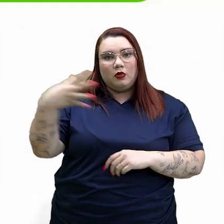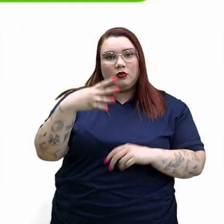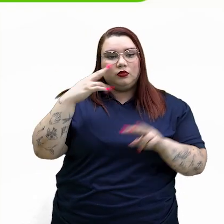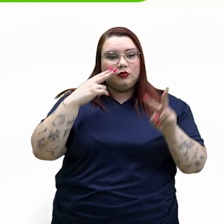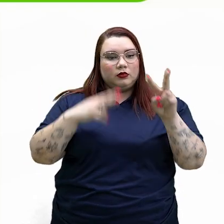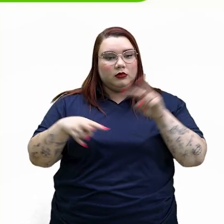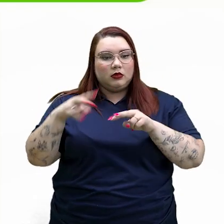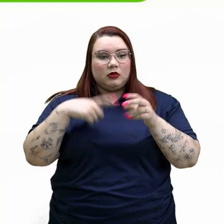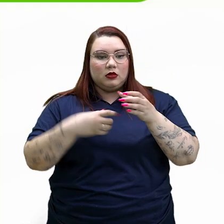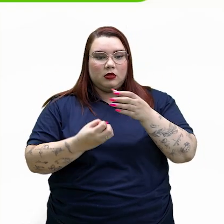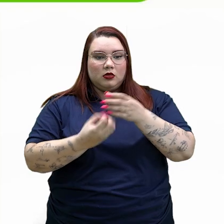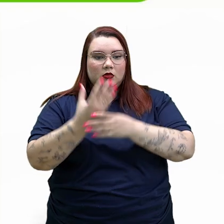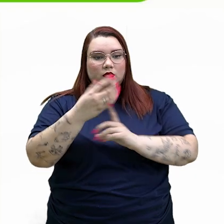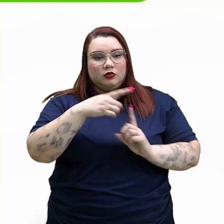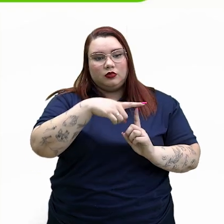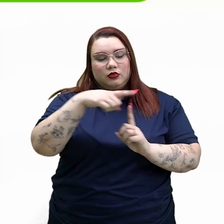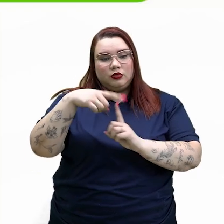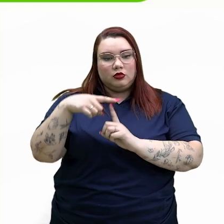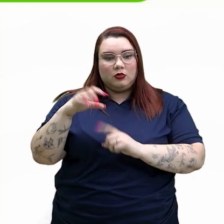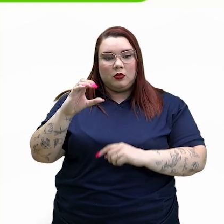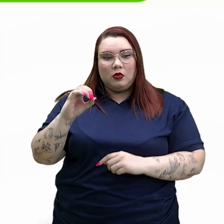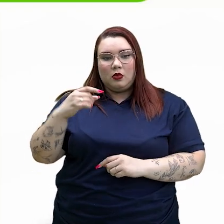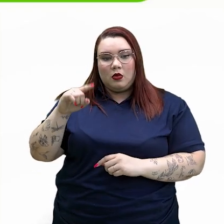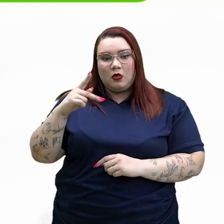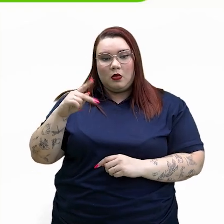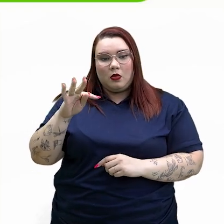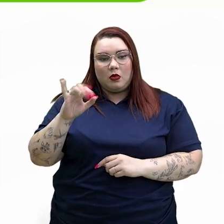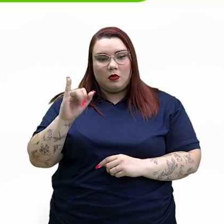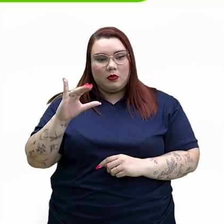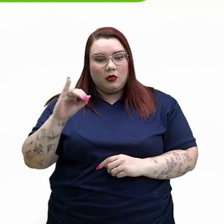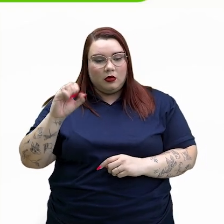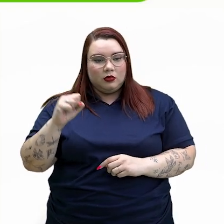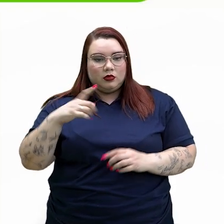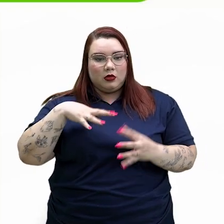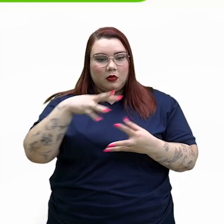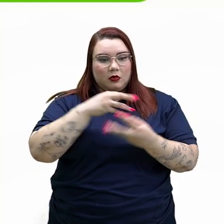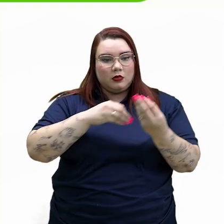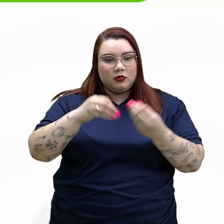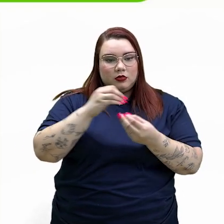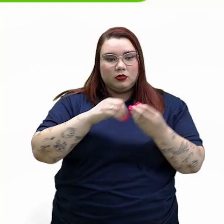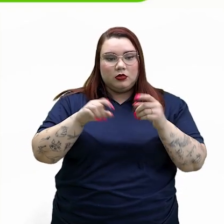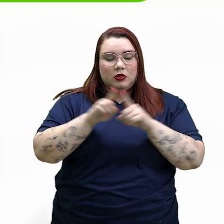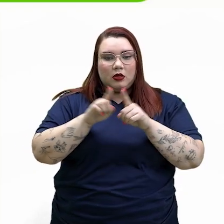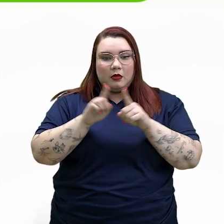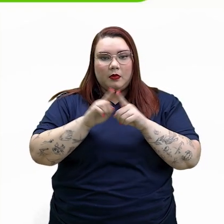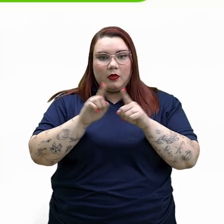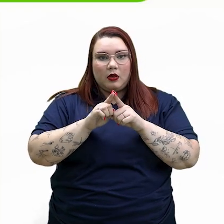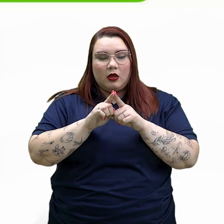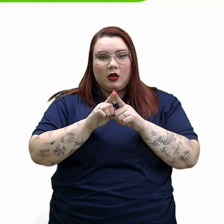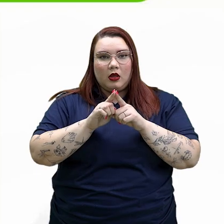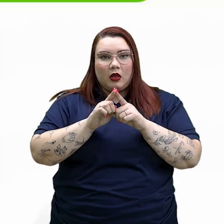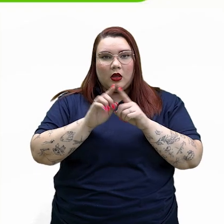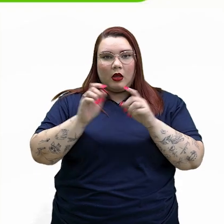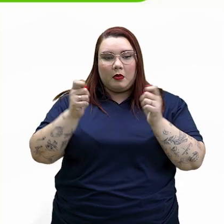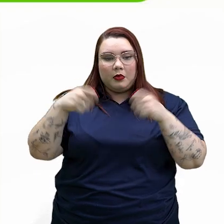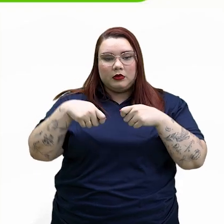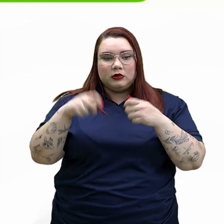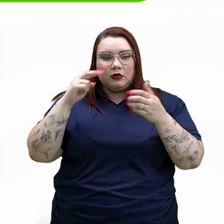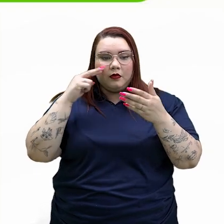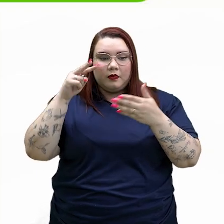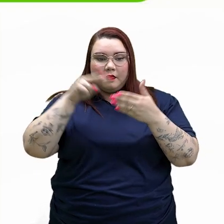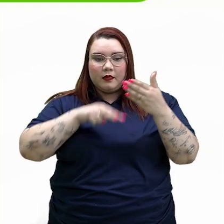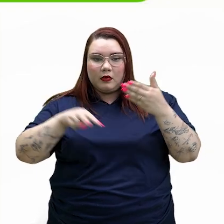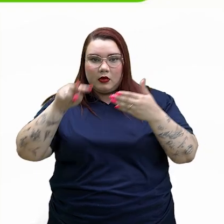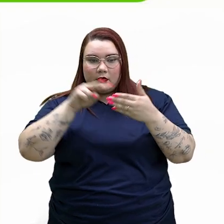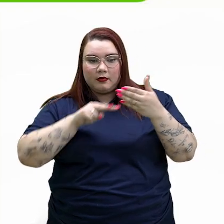por meios ópticos homogêneos e transparentes, que também podem ser chamados